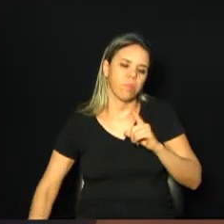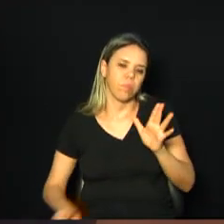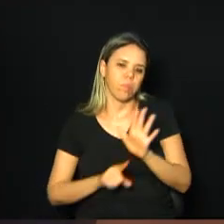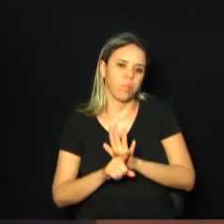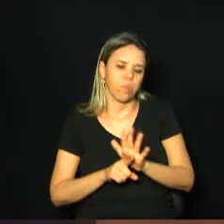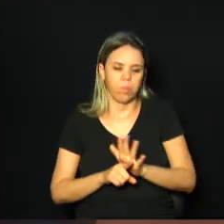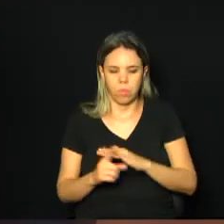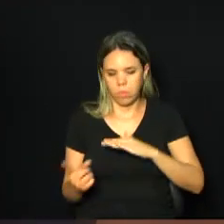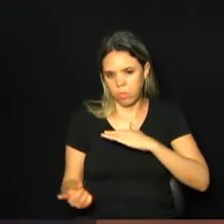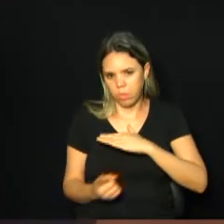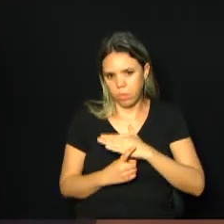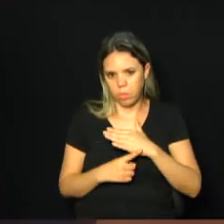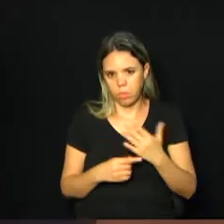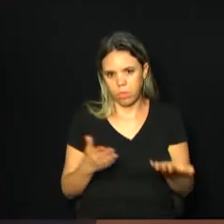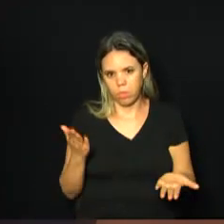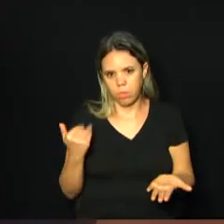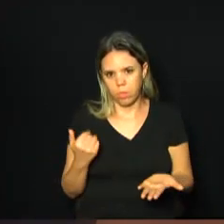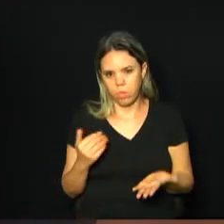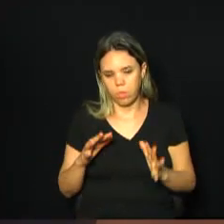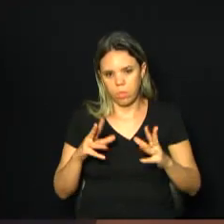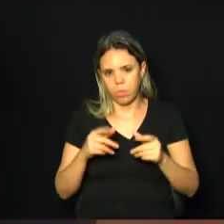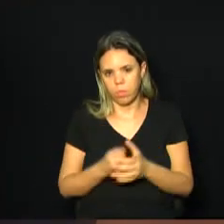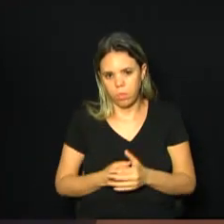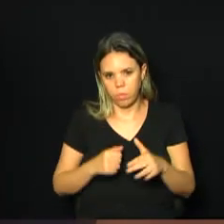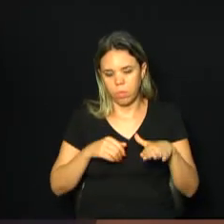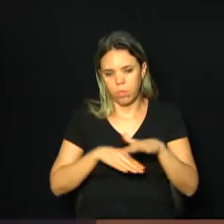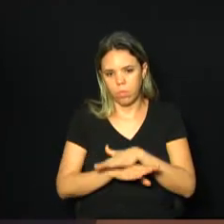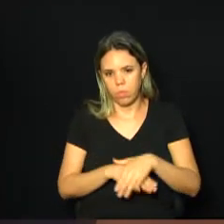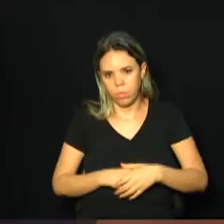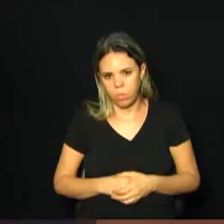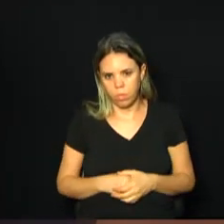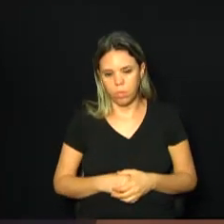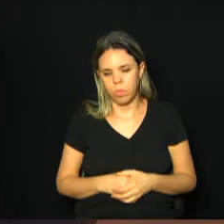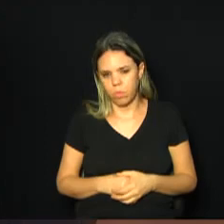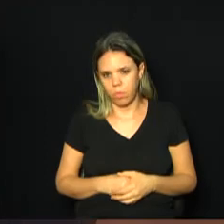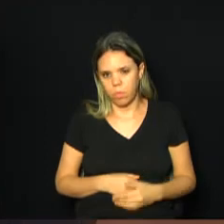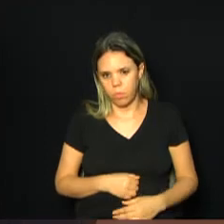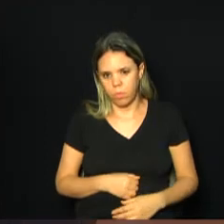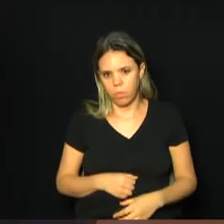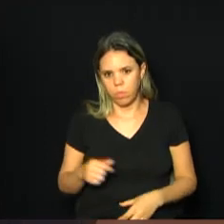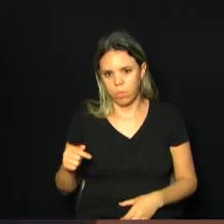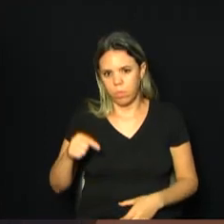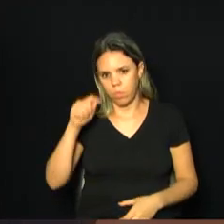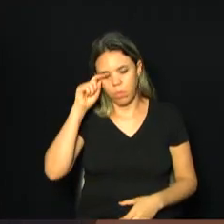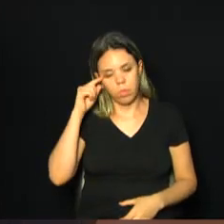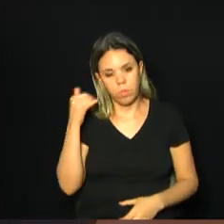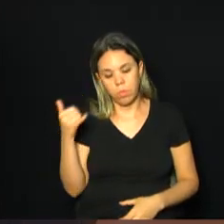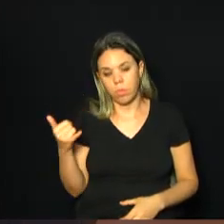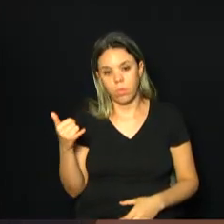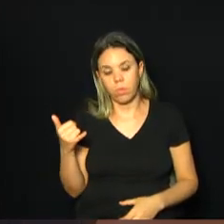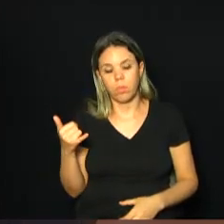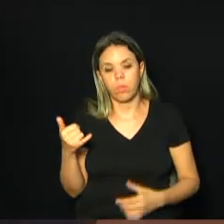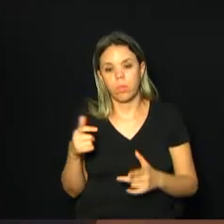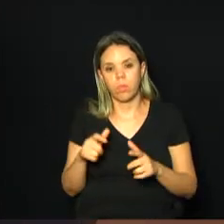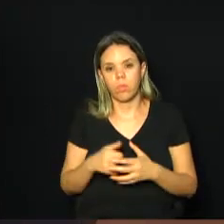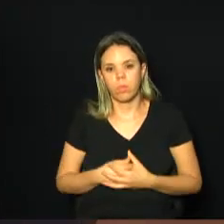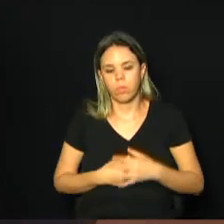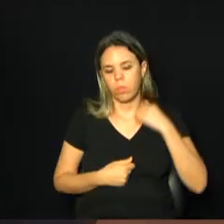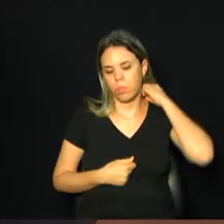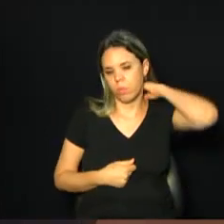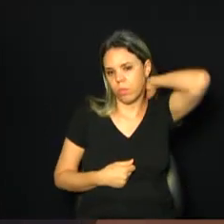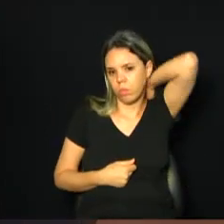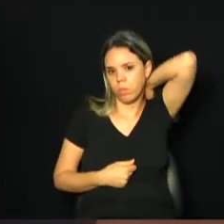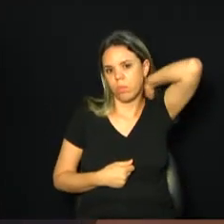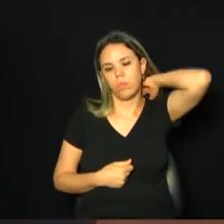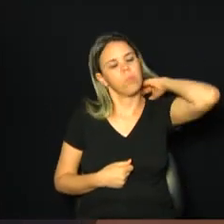seu cliente ali, ó, tudo ali, guardado ali aqui, ó, numa cadernetinha ou algum lugar. Então,